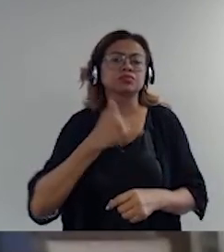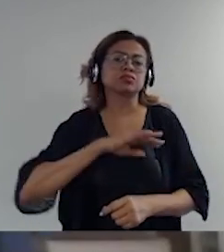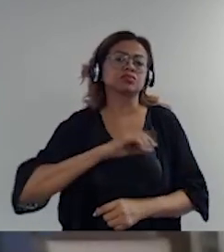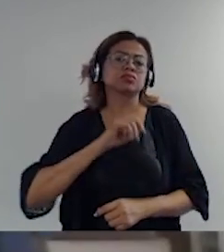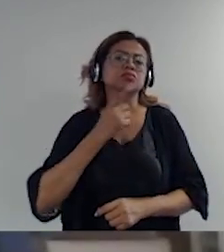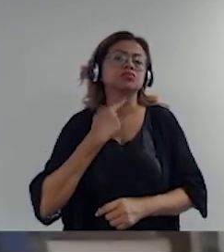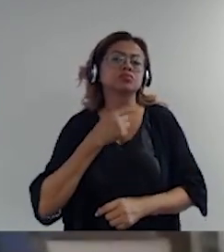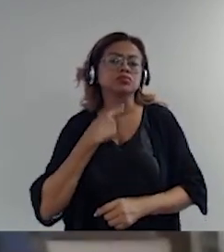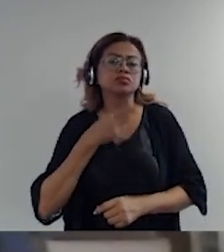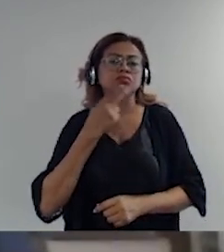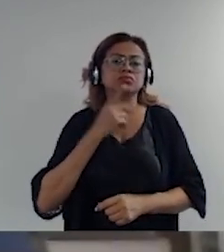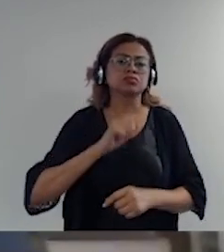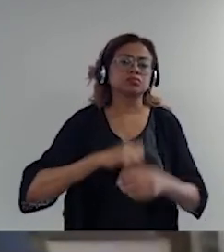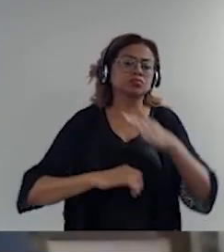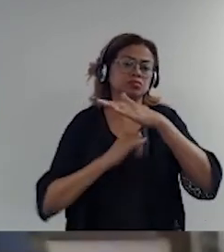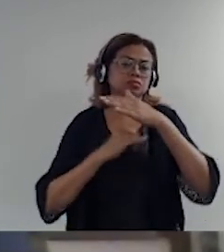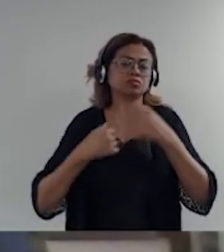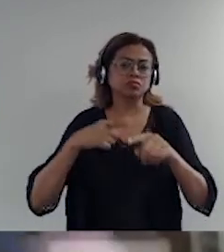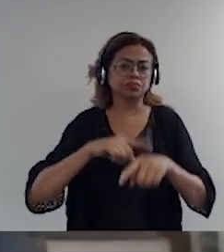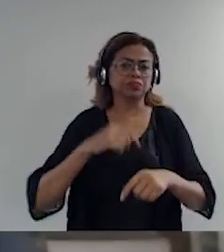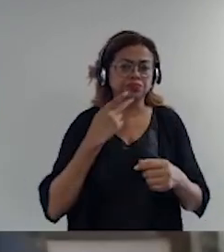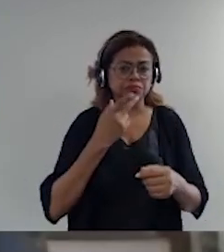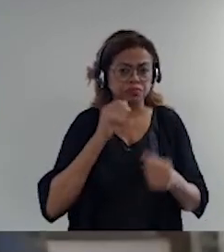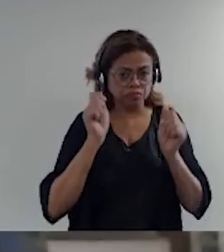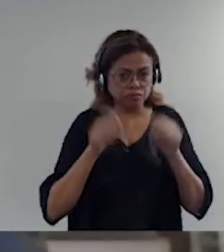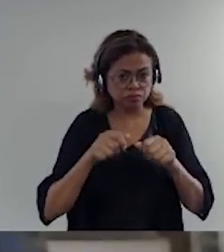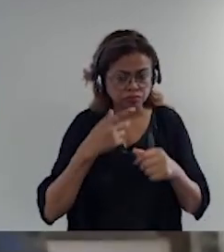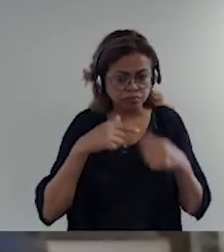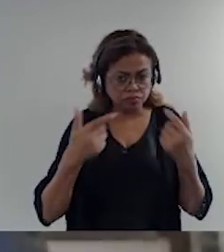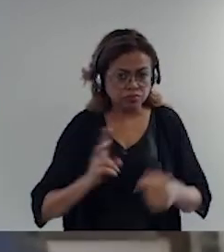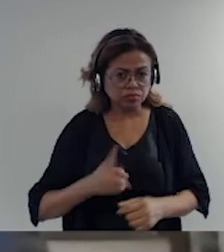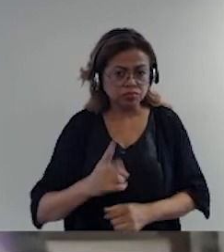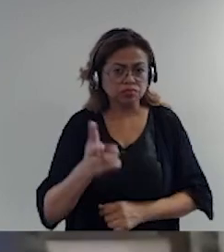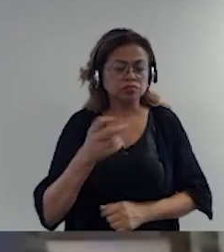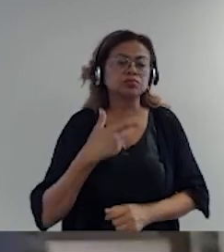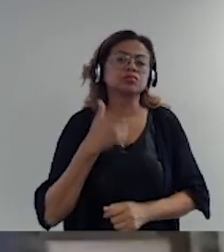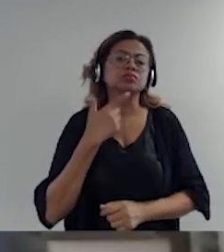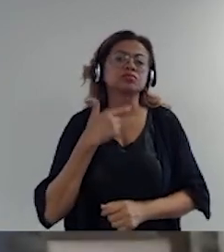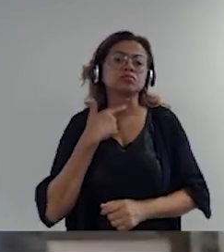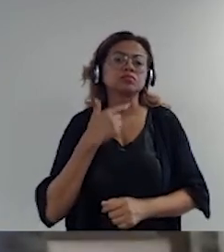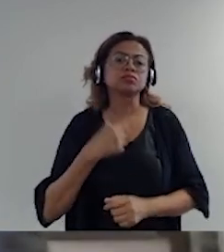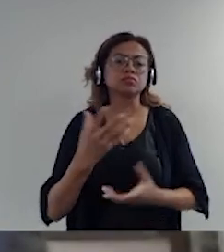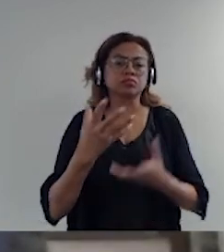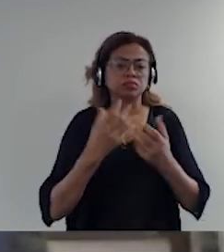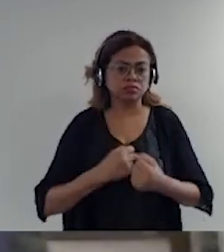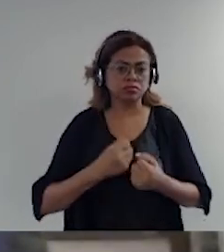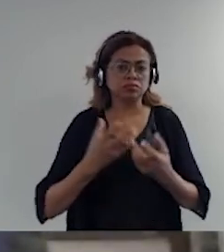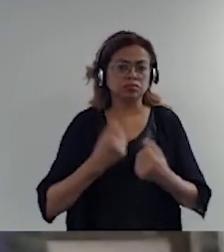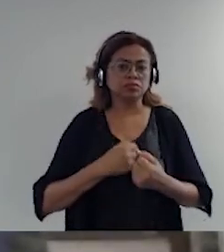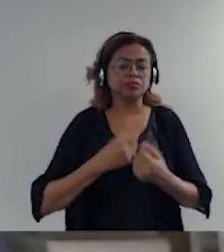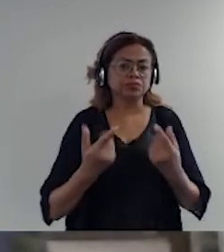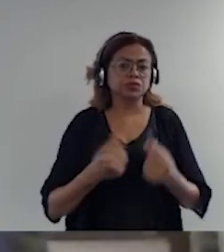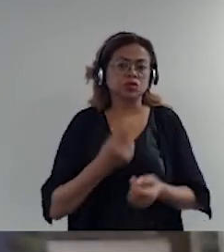interesse da companhia devesse ser subordinado sempre ao interesse, ao recebimento em moeda ou em cash